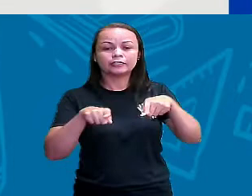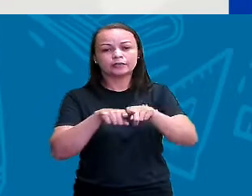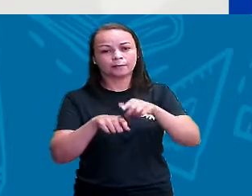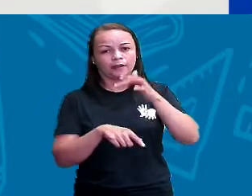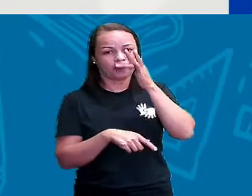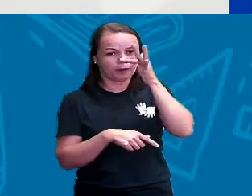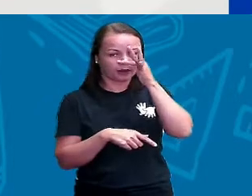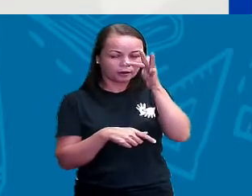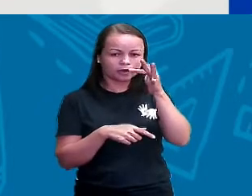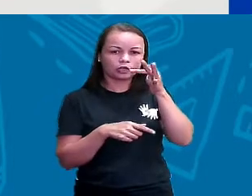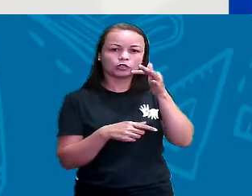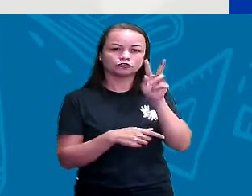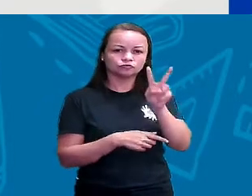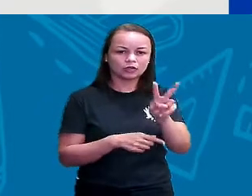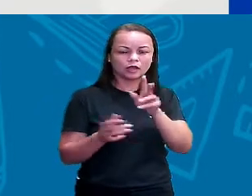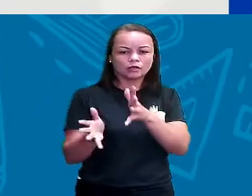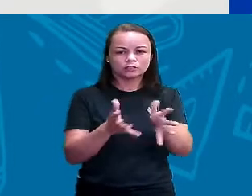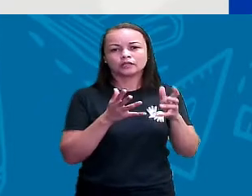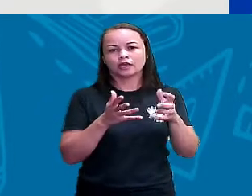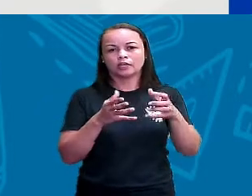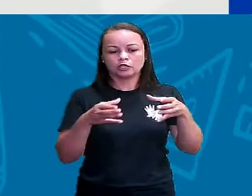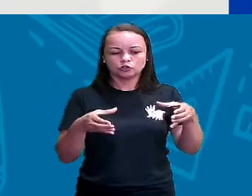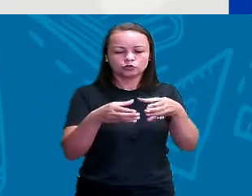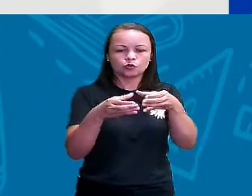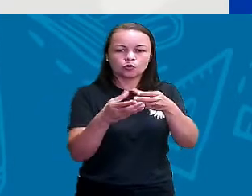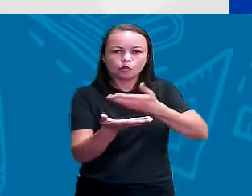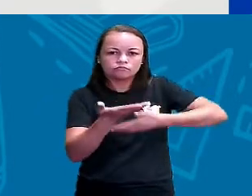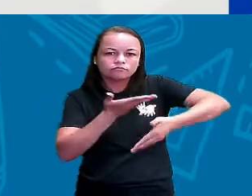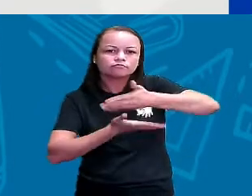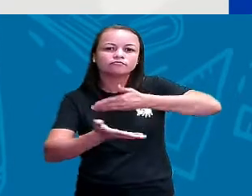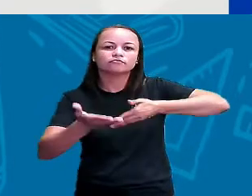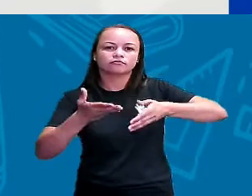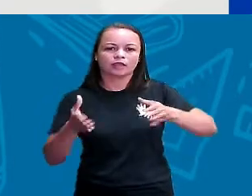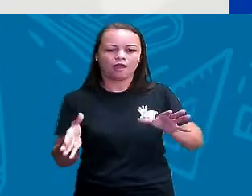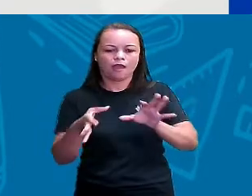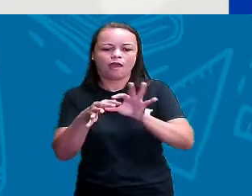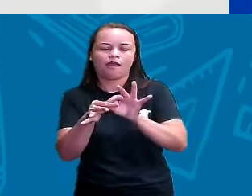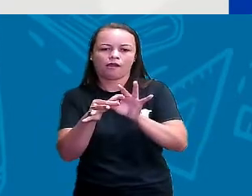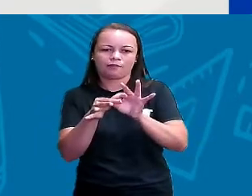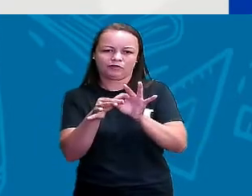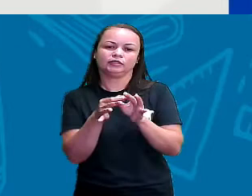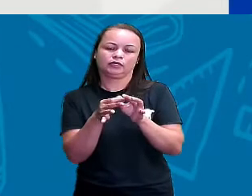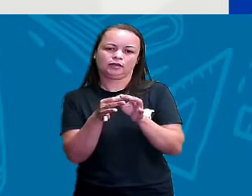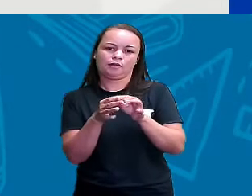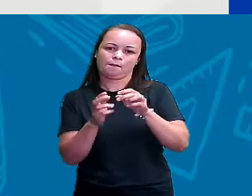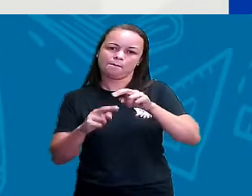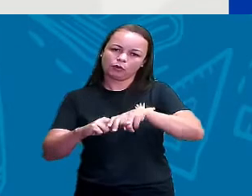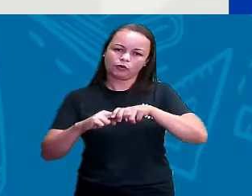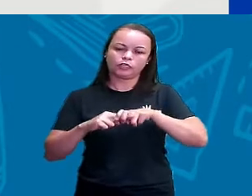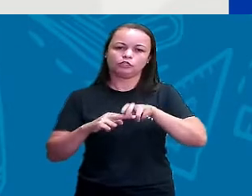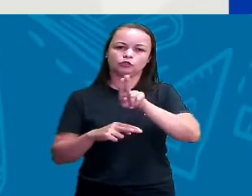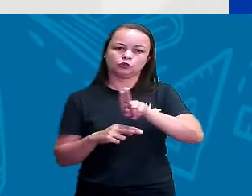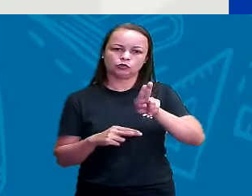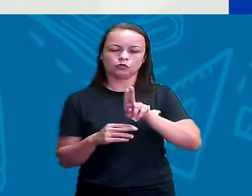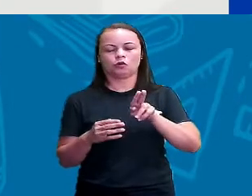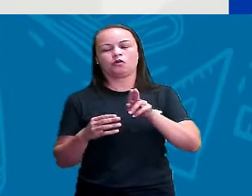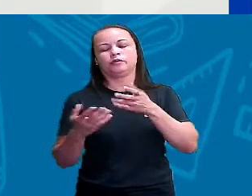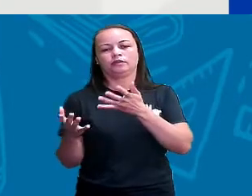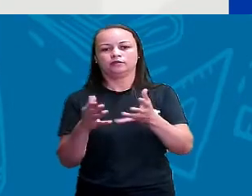eles convivem em harmonia. Por isso, a gente chama de equilíbrio